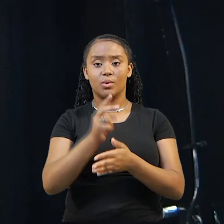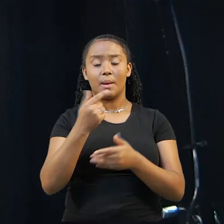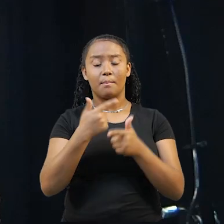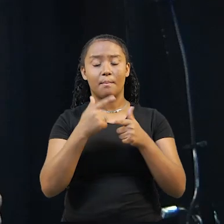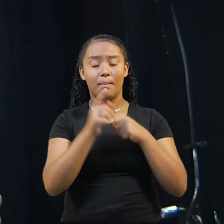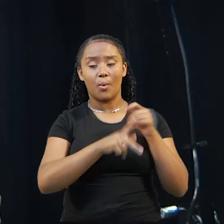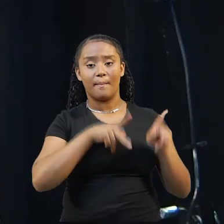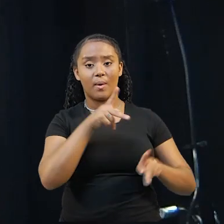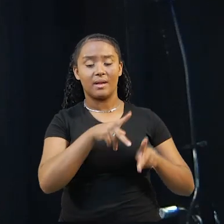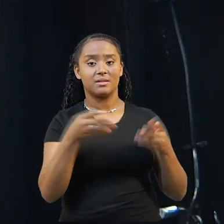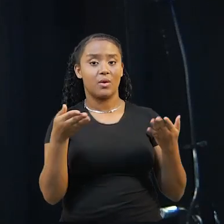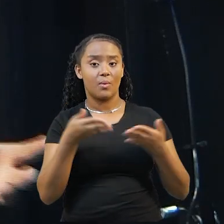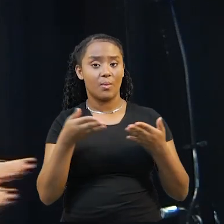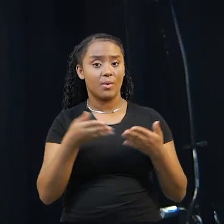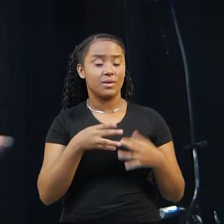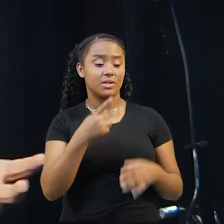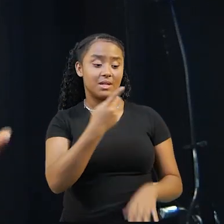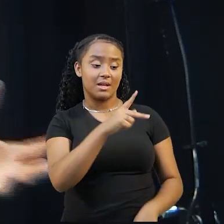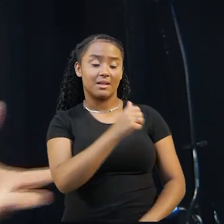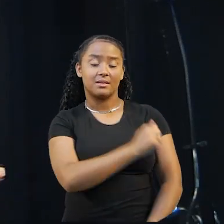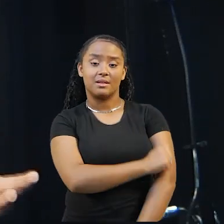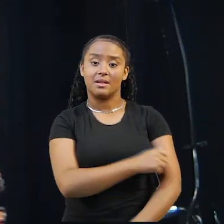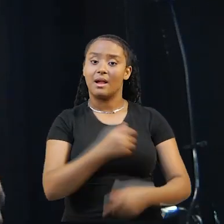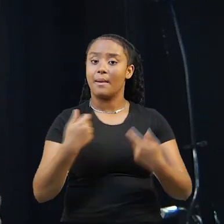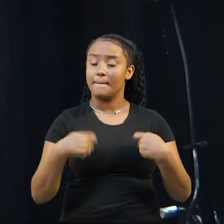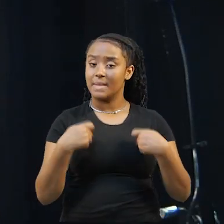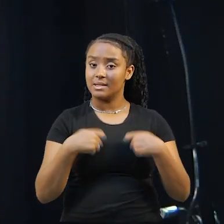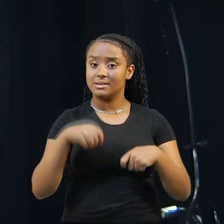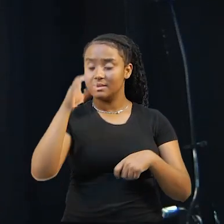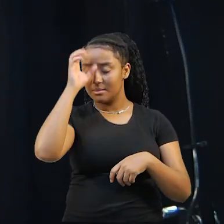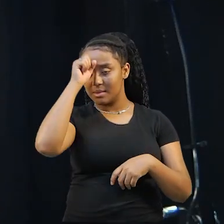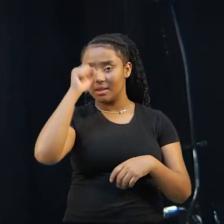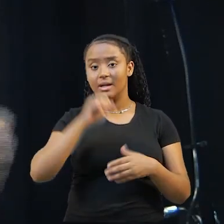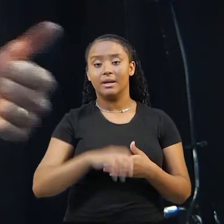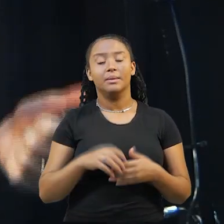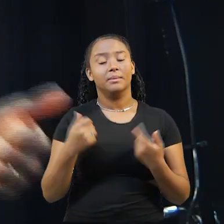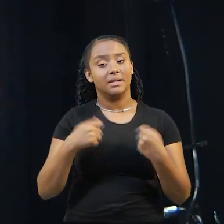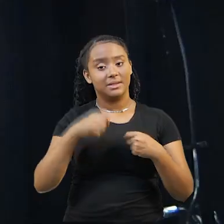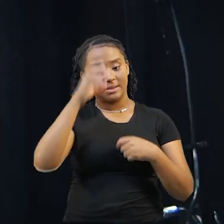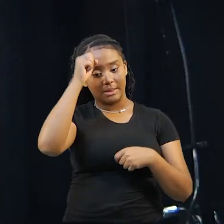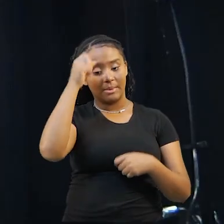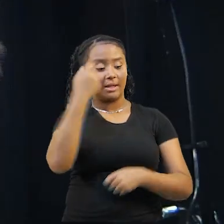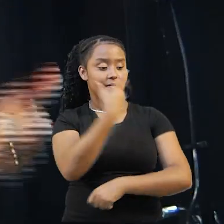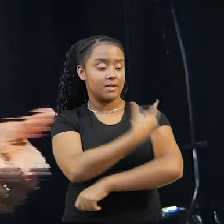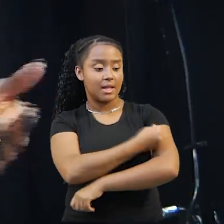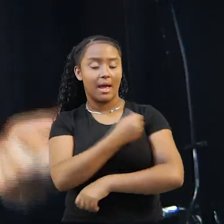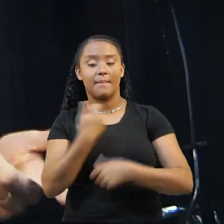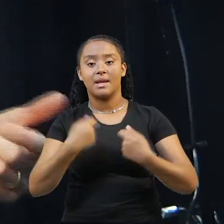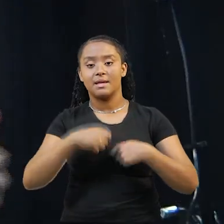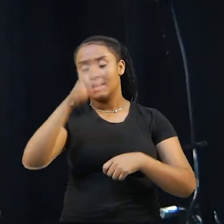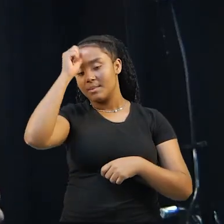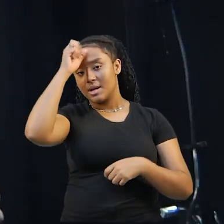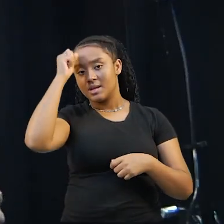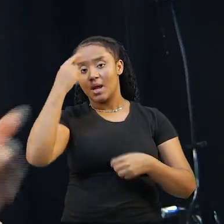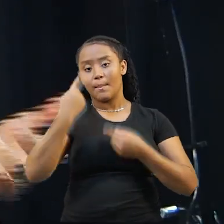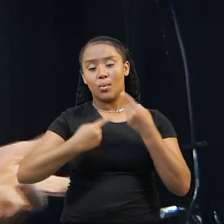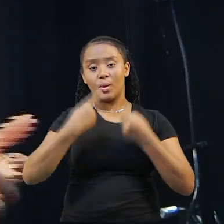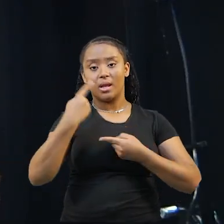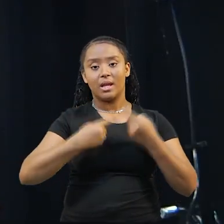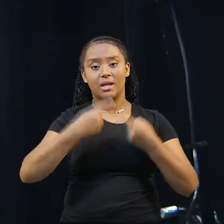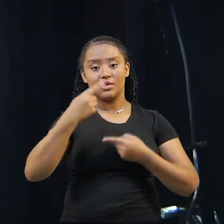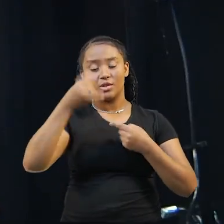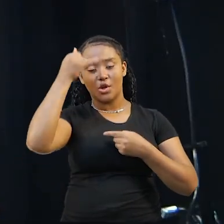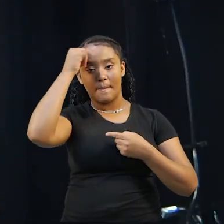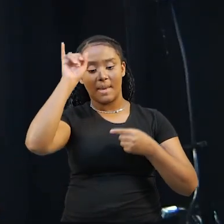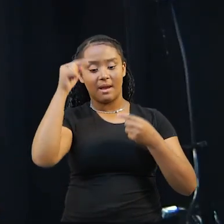nossa população hoje e que esses estudantes precisam aprender, né? Precisam aprender a vacinar, precisam aprender as políticas de